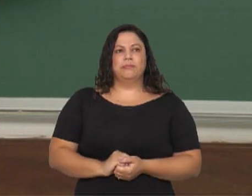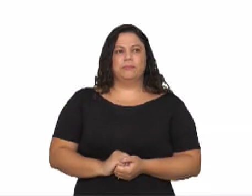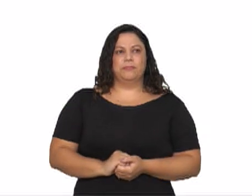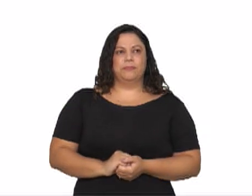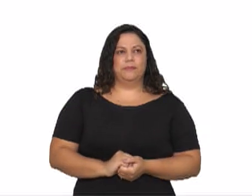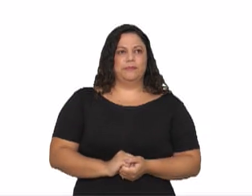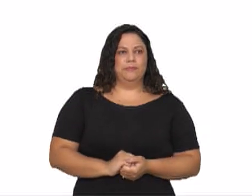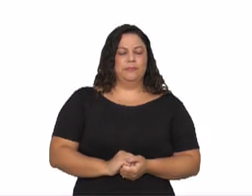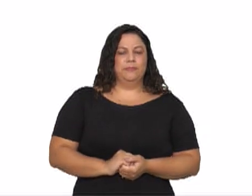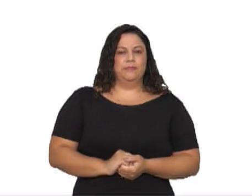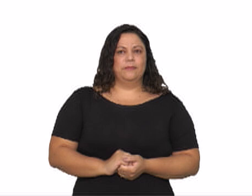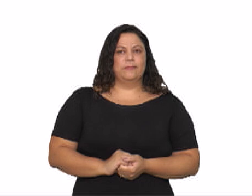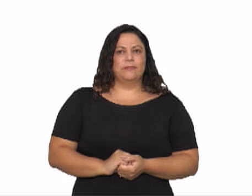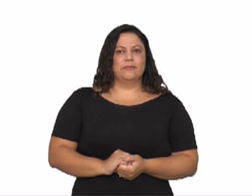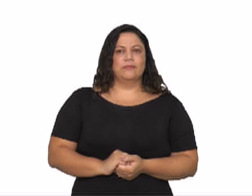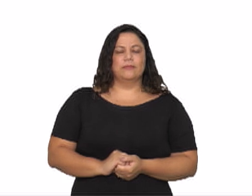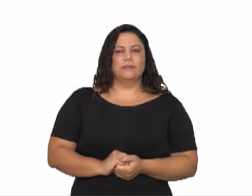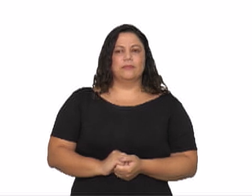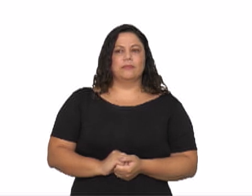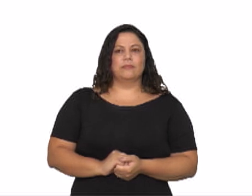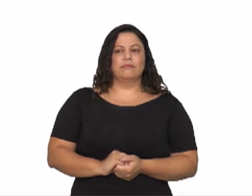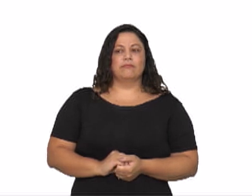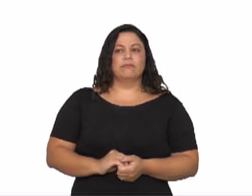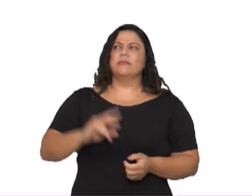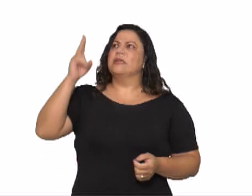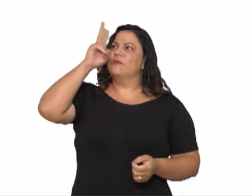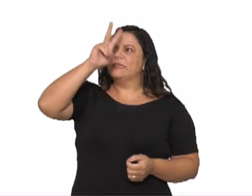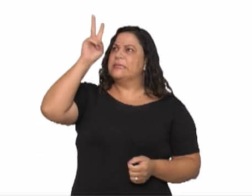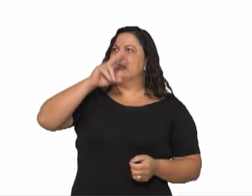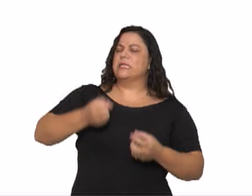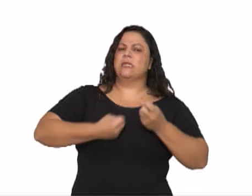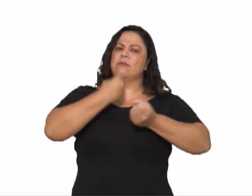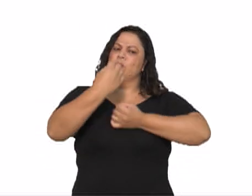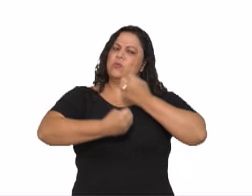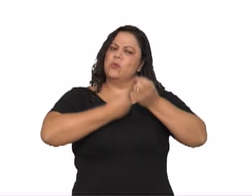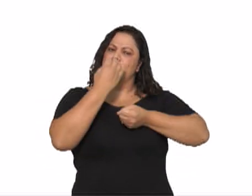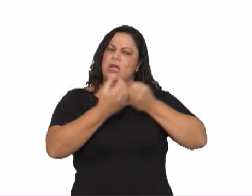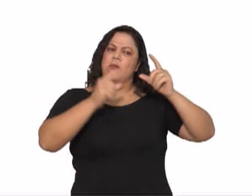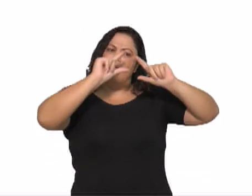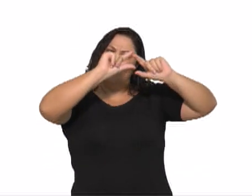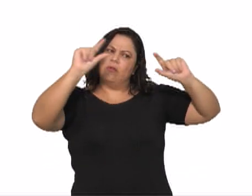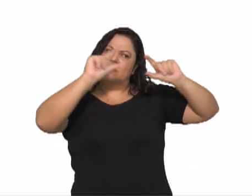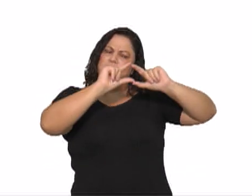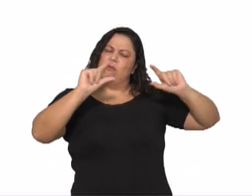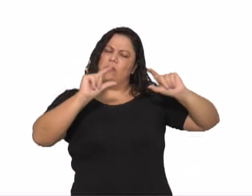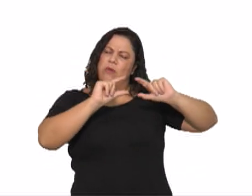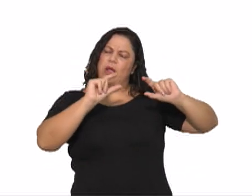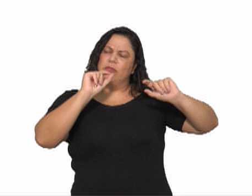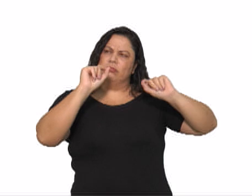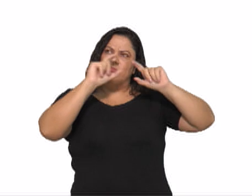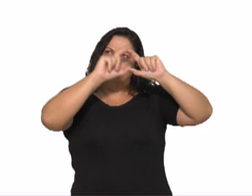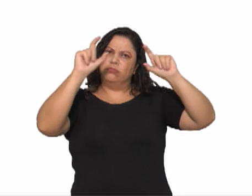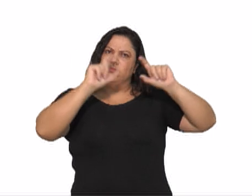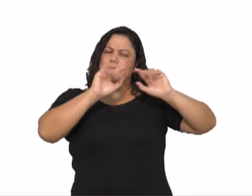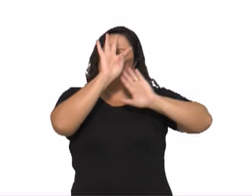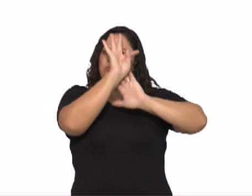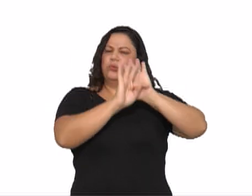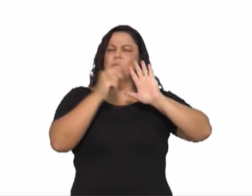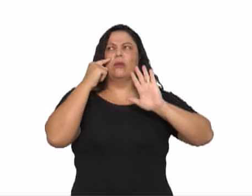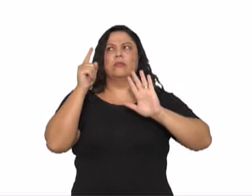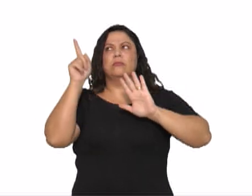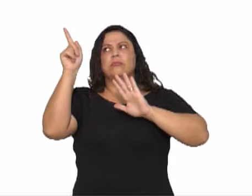trataria de cometer mais errores. Lembra do poema, o verso que tratava disso? Expressar